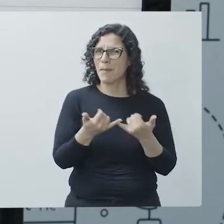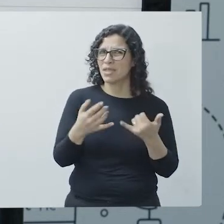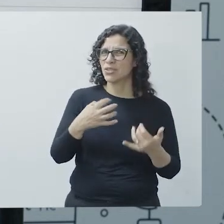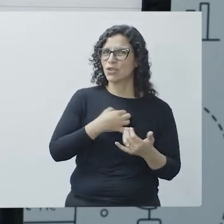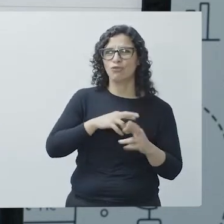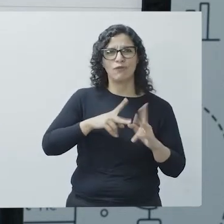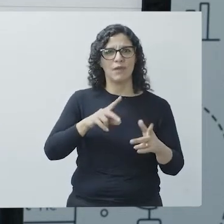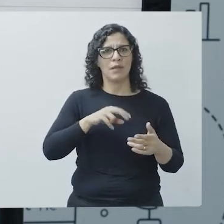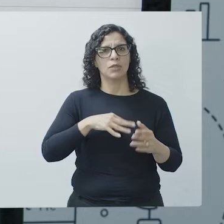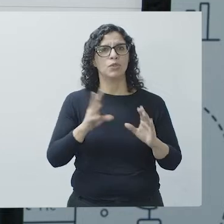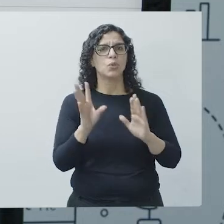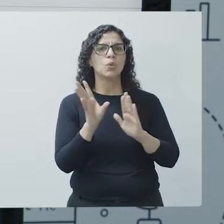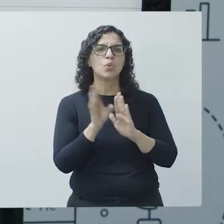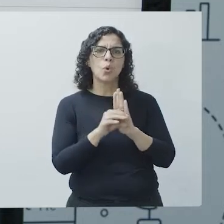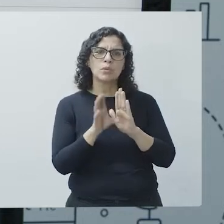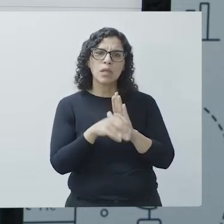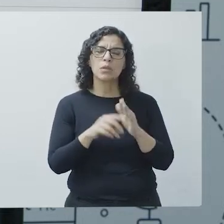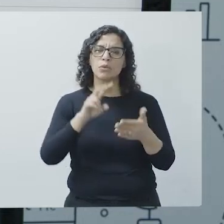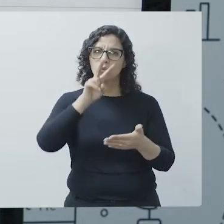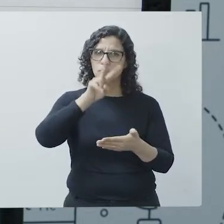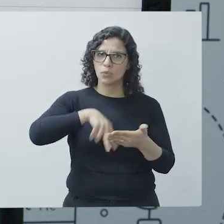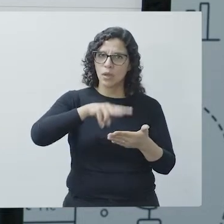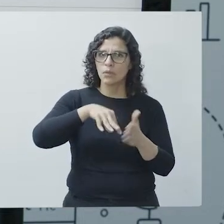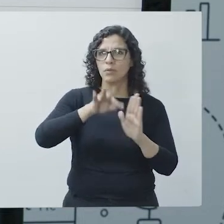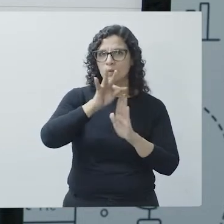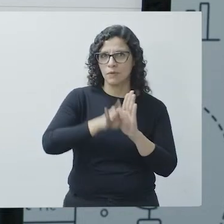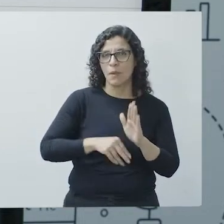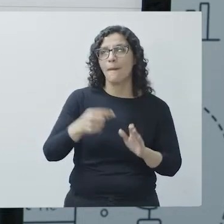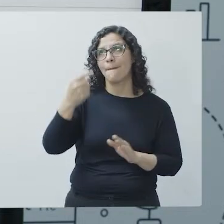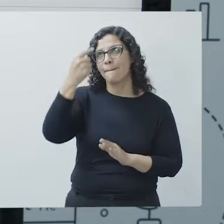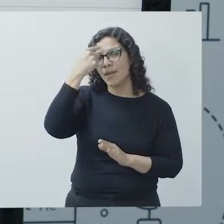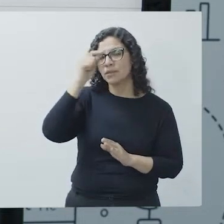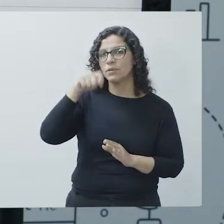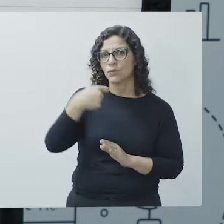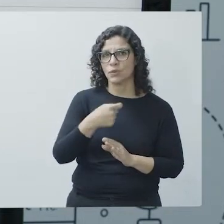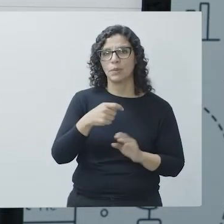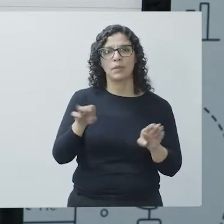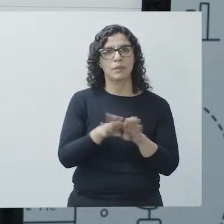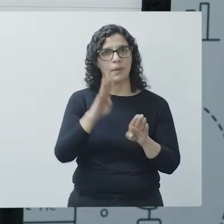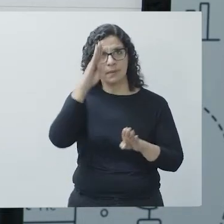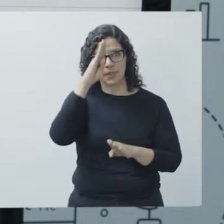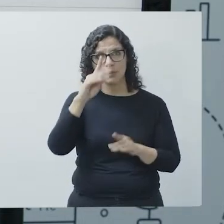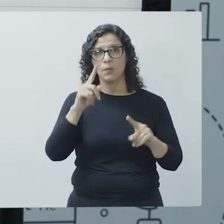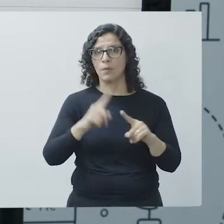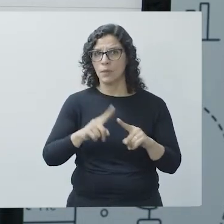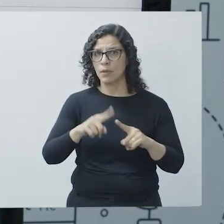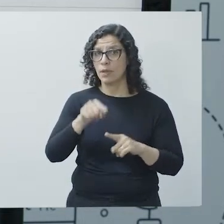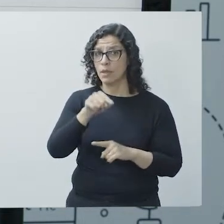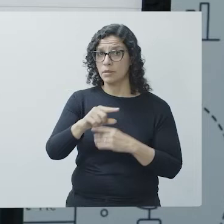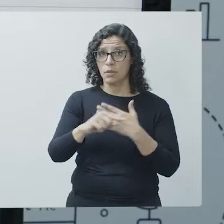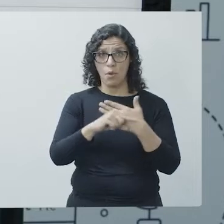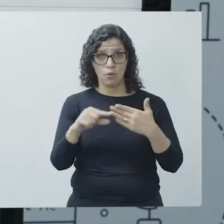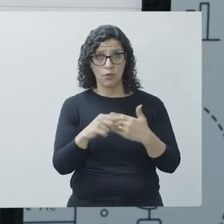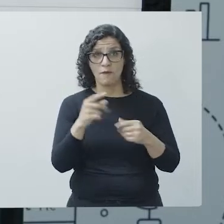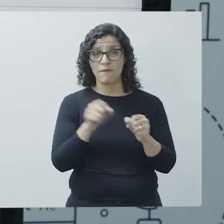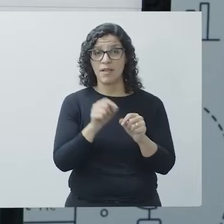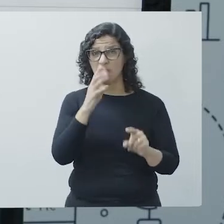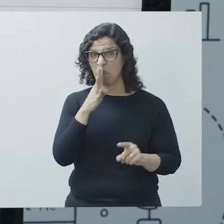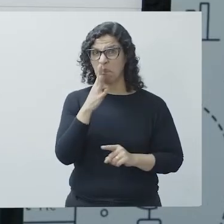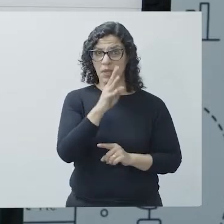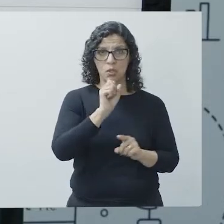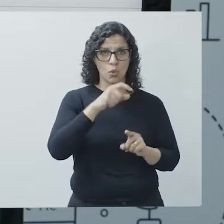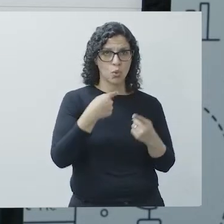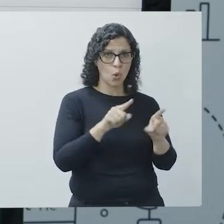forma diferente. Tá? Então é bem importante a gente pensar sobre isso. E principalmente porque ele faz críticas à sociedade,